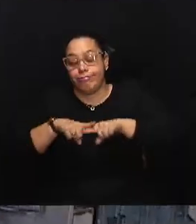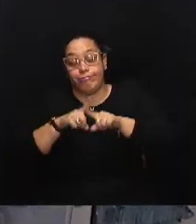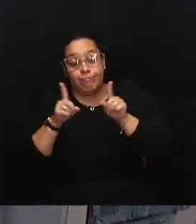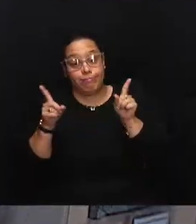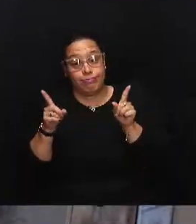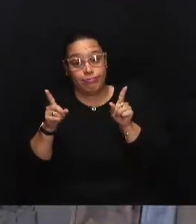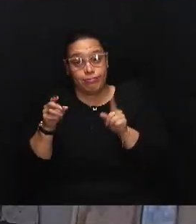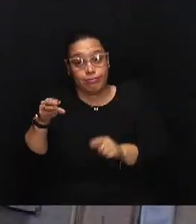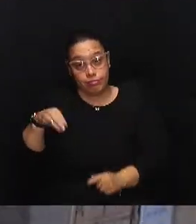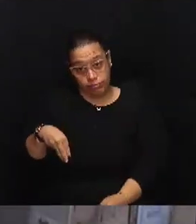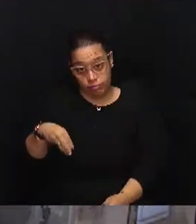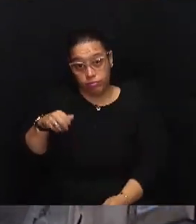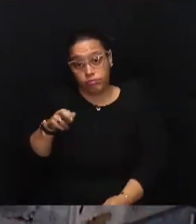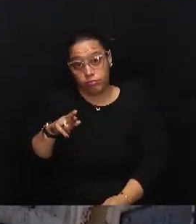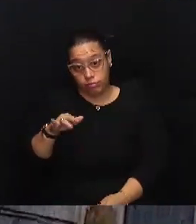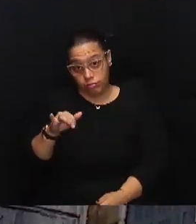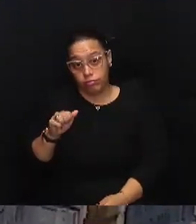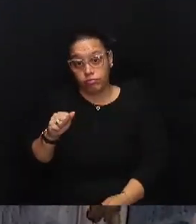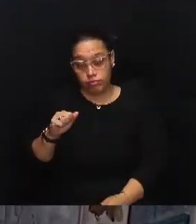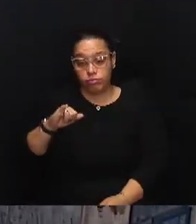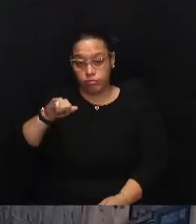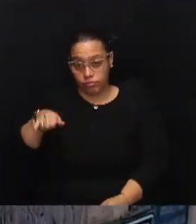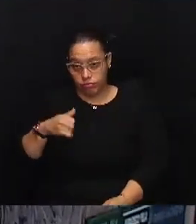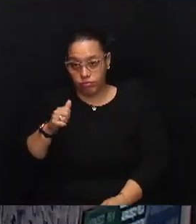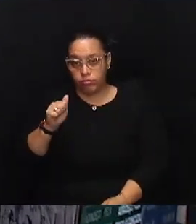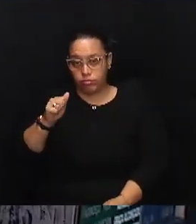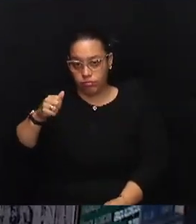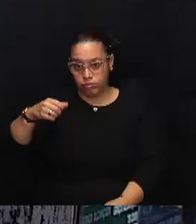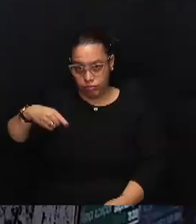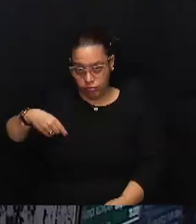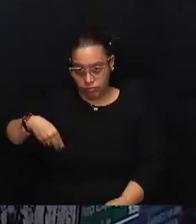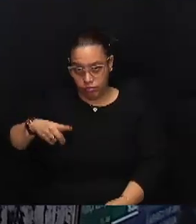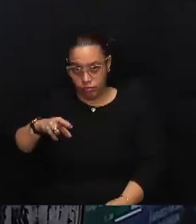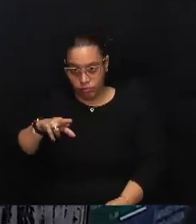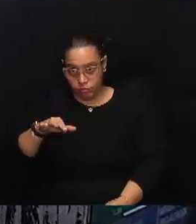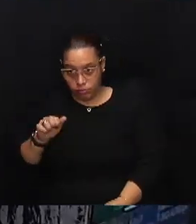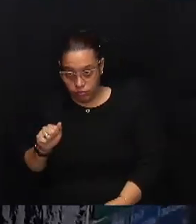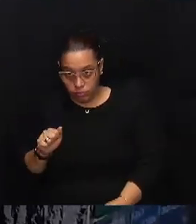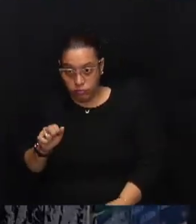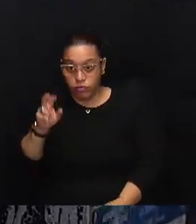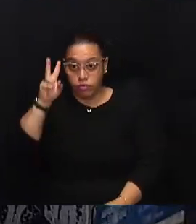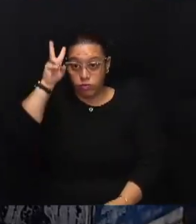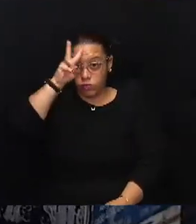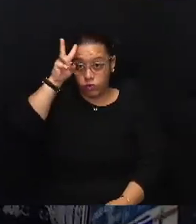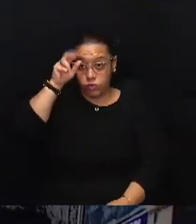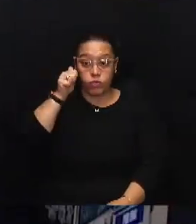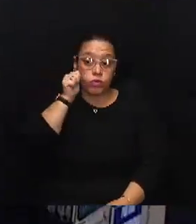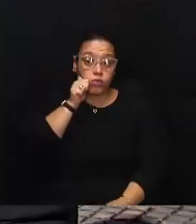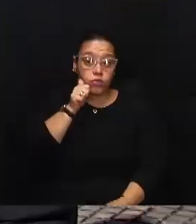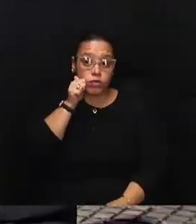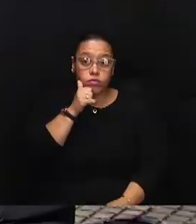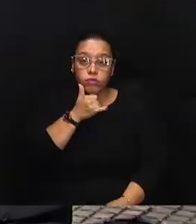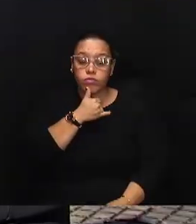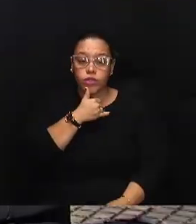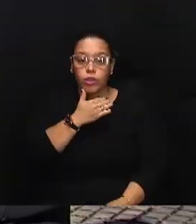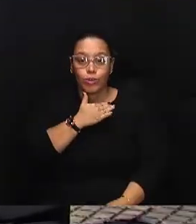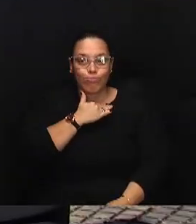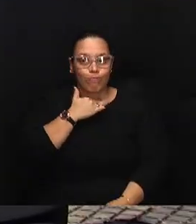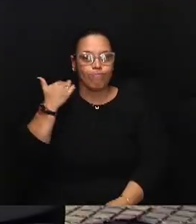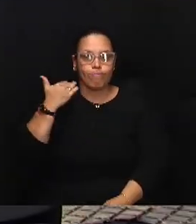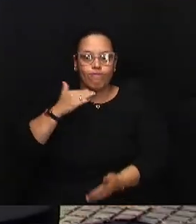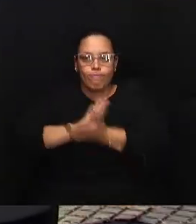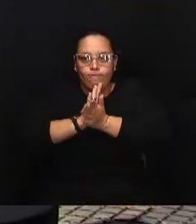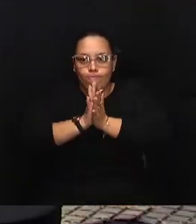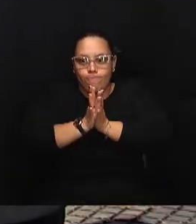da Maria Jandira, uma aparição da Maria Jandira aqui. A gente tem uma história de uma mulher, infelizmente, assassinada